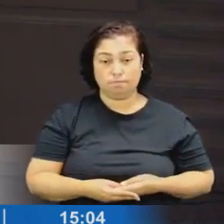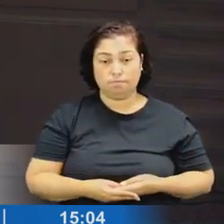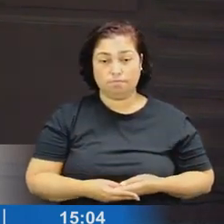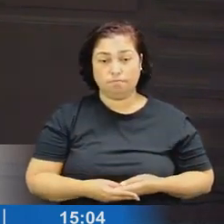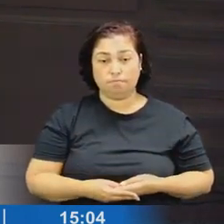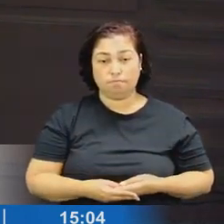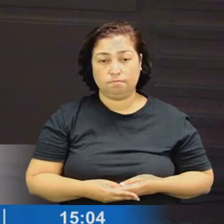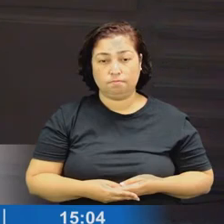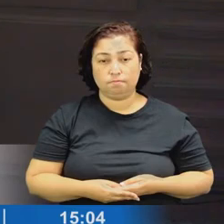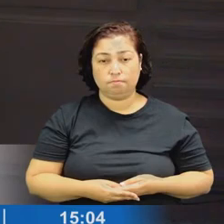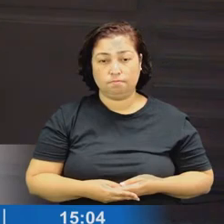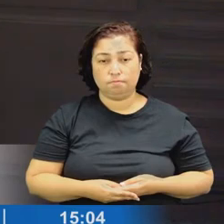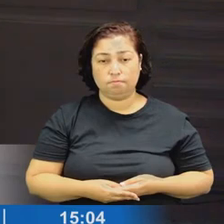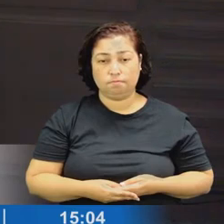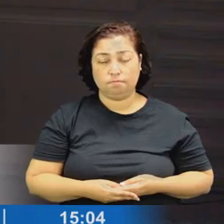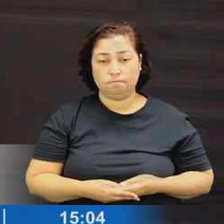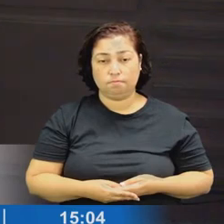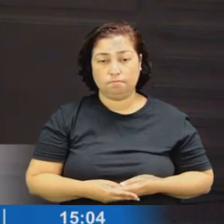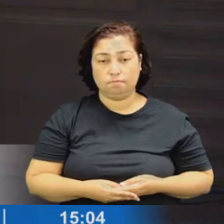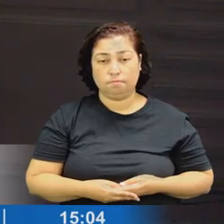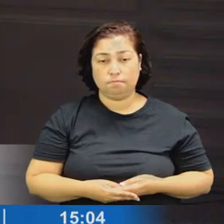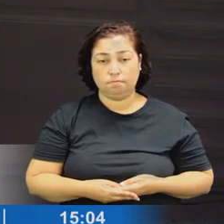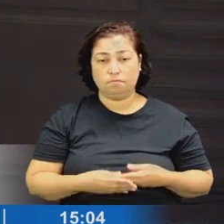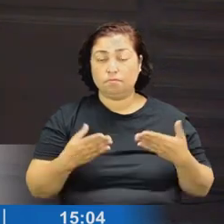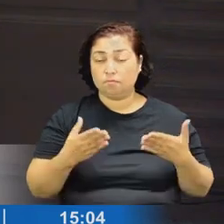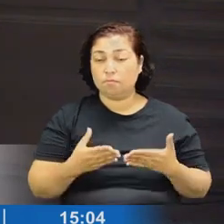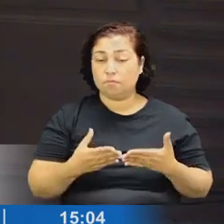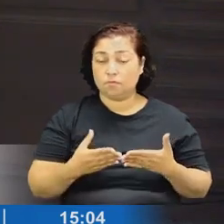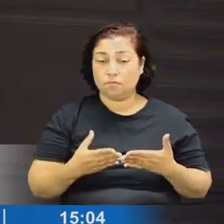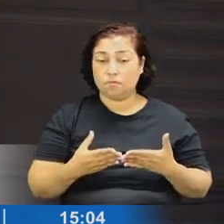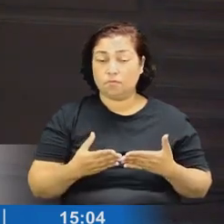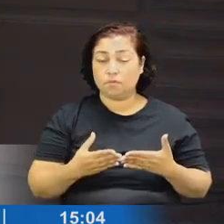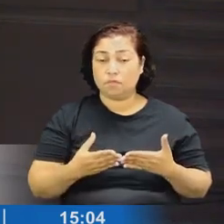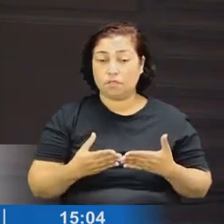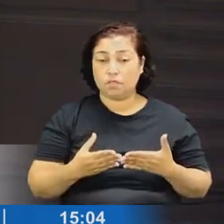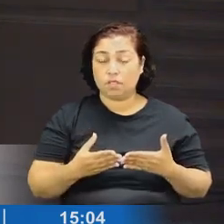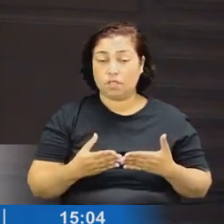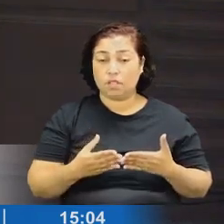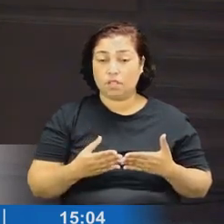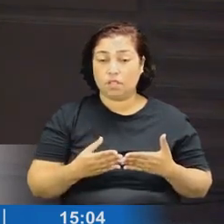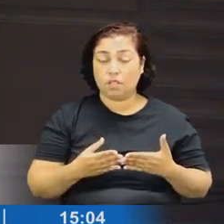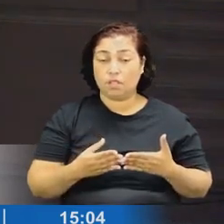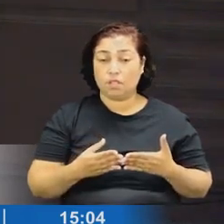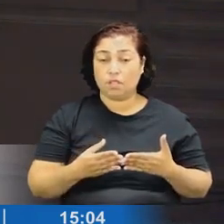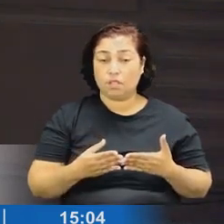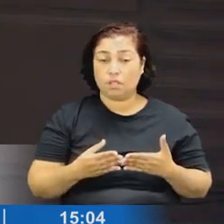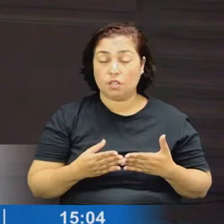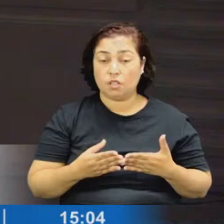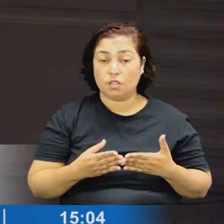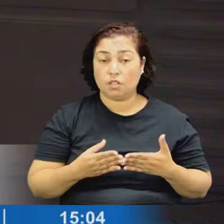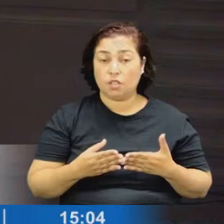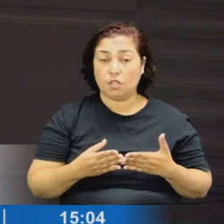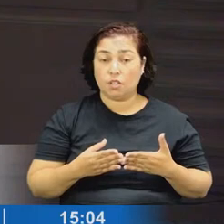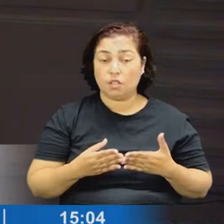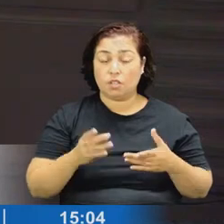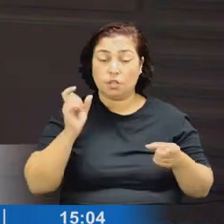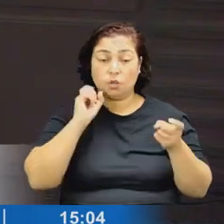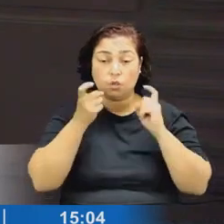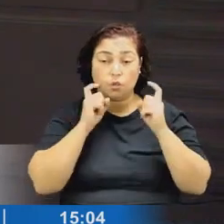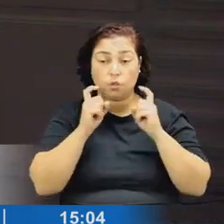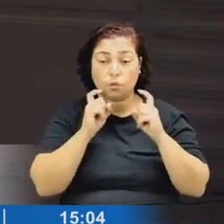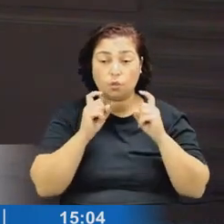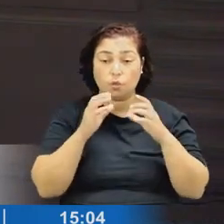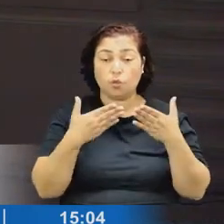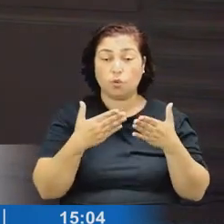pode ter muita muitos fatores envolvidos aí a questão do orgânico do Tik Tok que ainda é maior né A questão dele ter educado audiência Quanto tempo